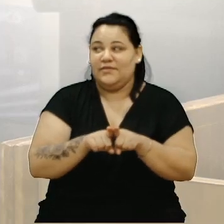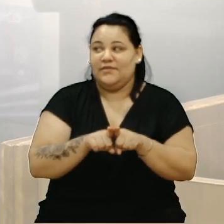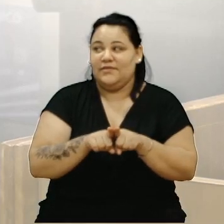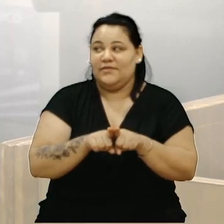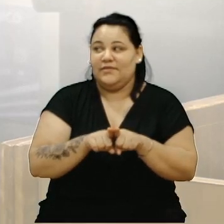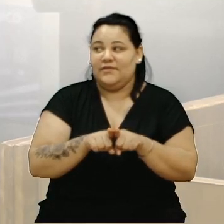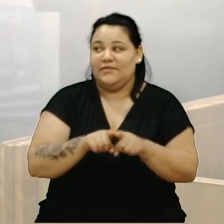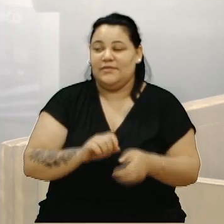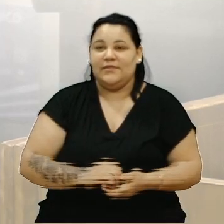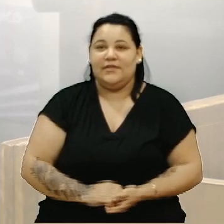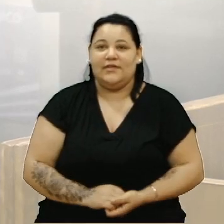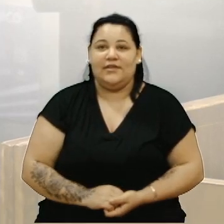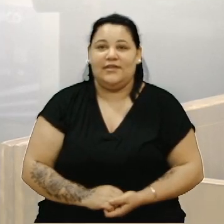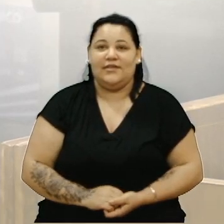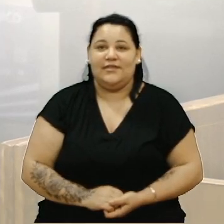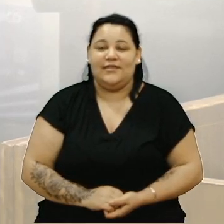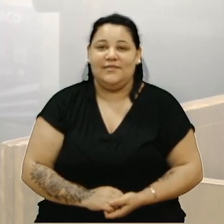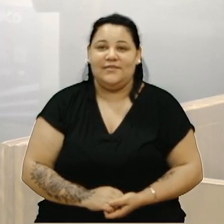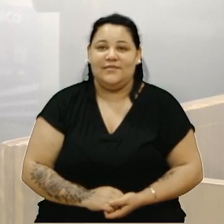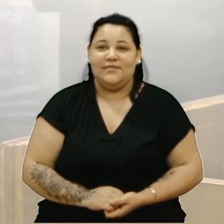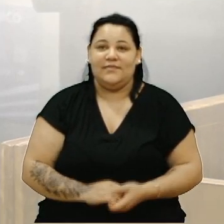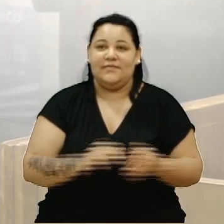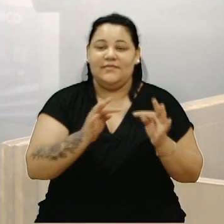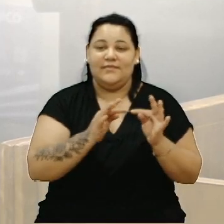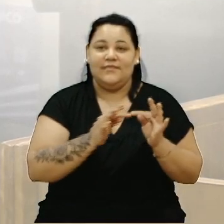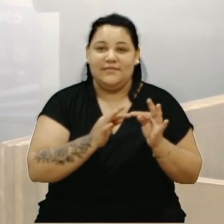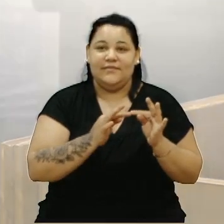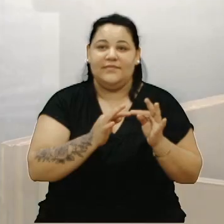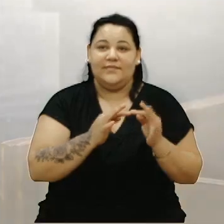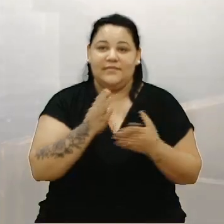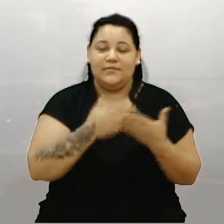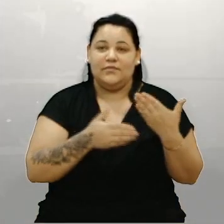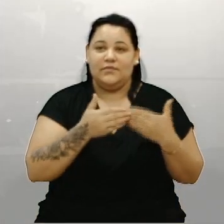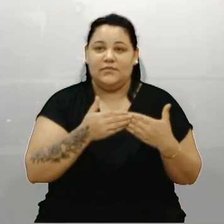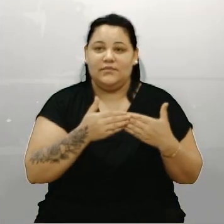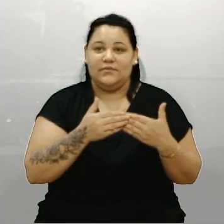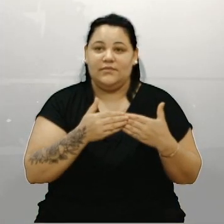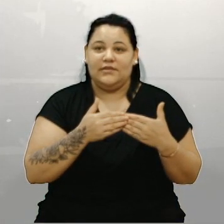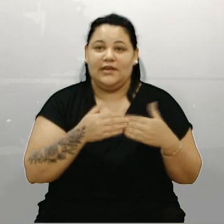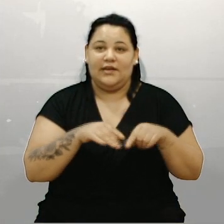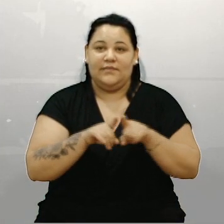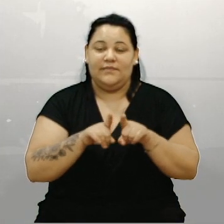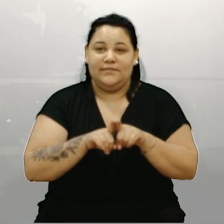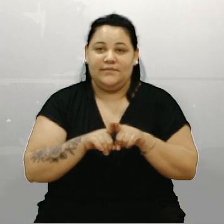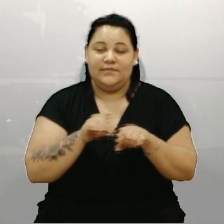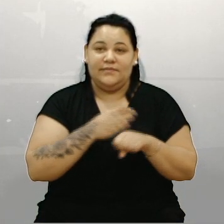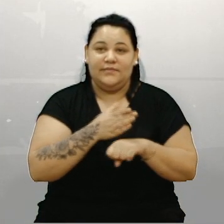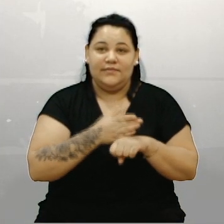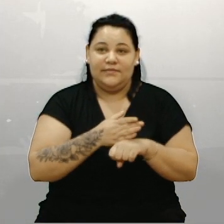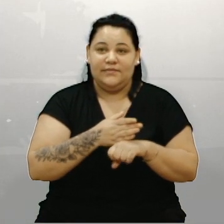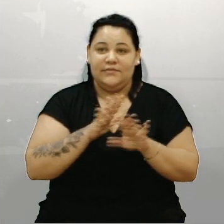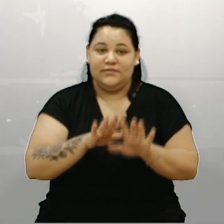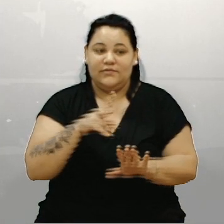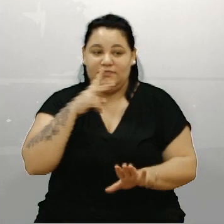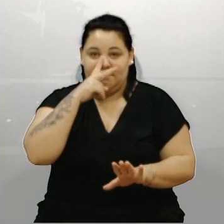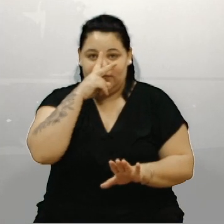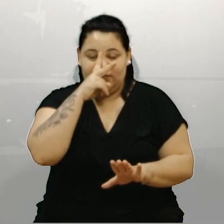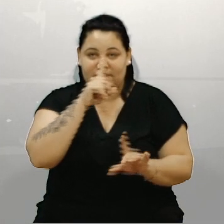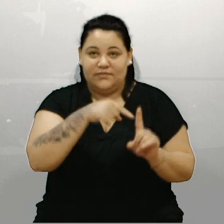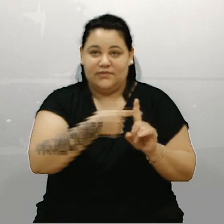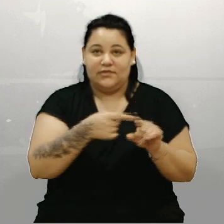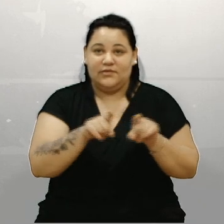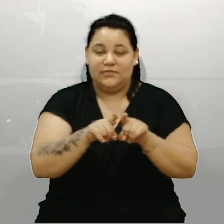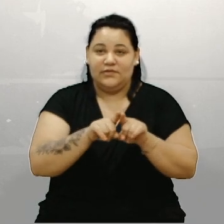para aprimoramento técnico e gerencial desses participantes. Fortalecer também a